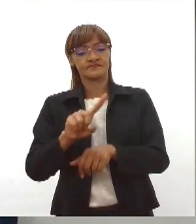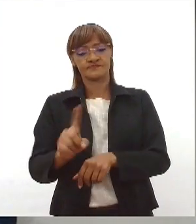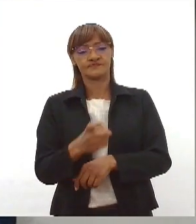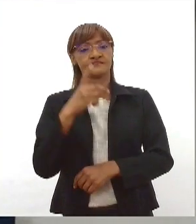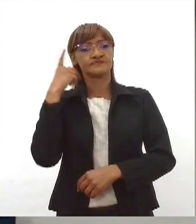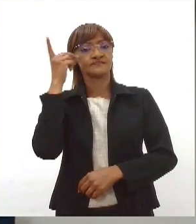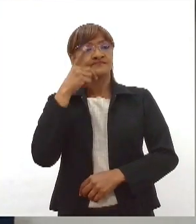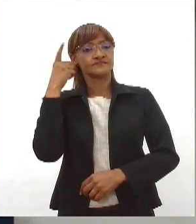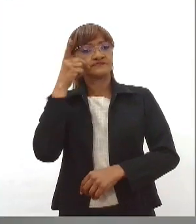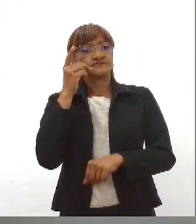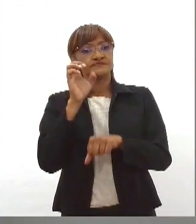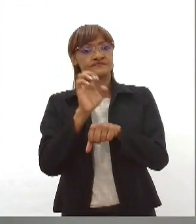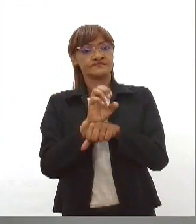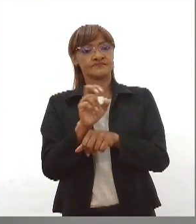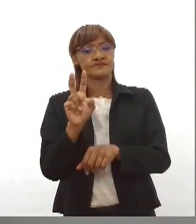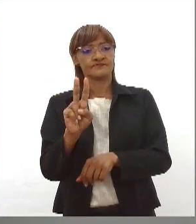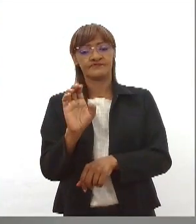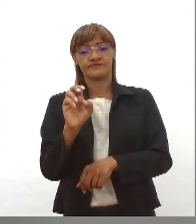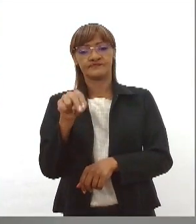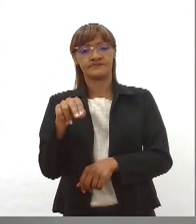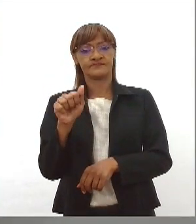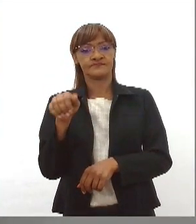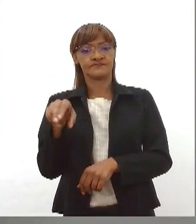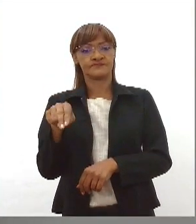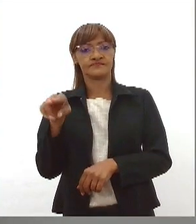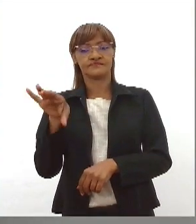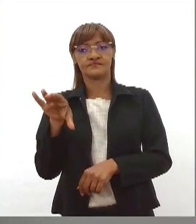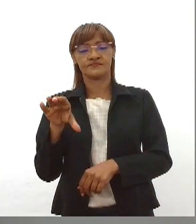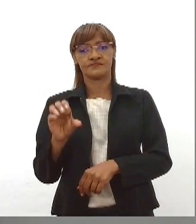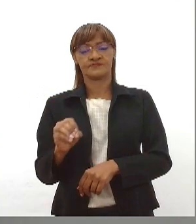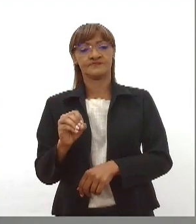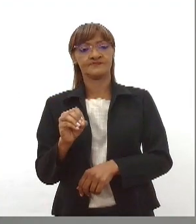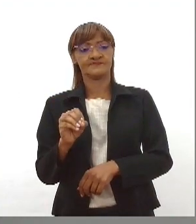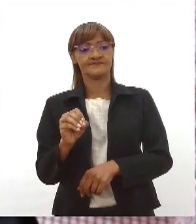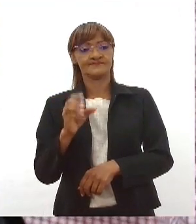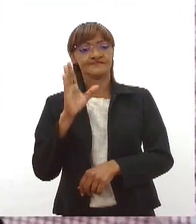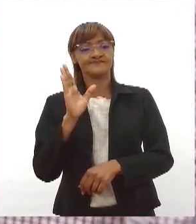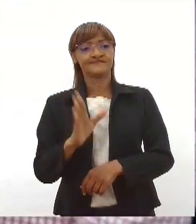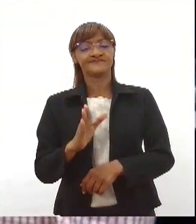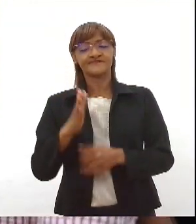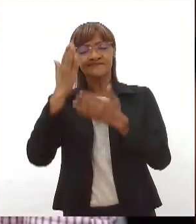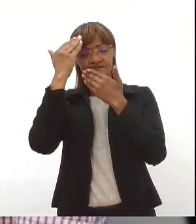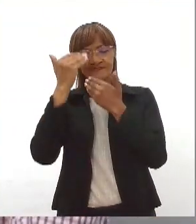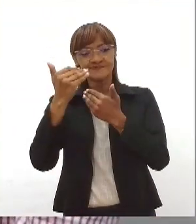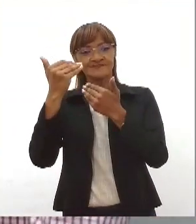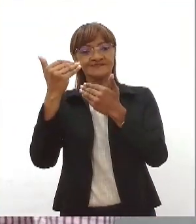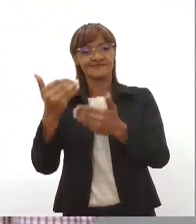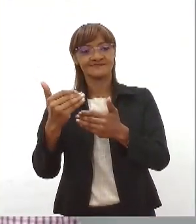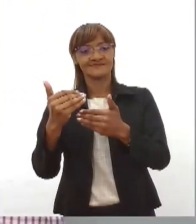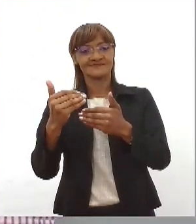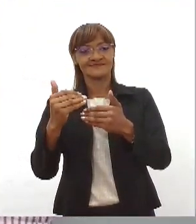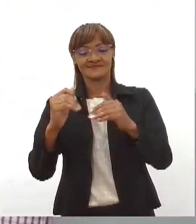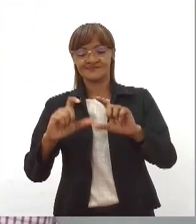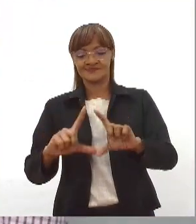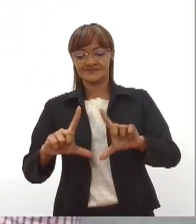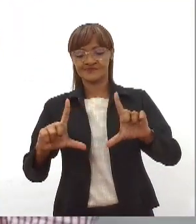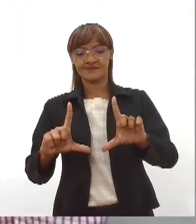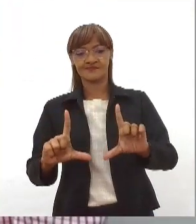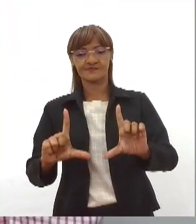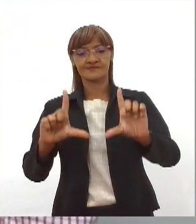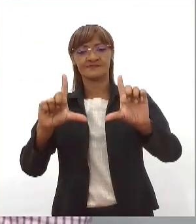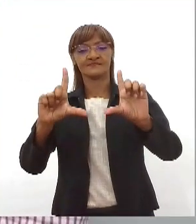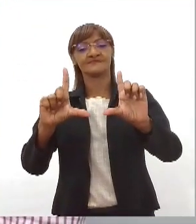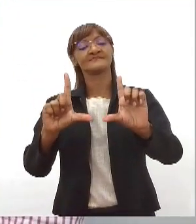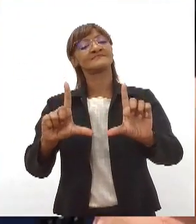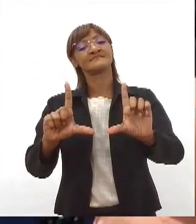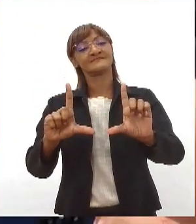Vinícius Fonseca fez questão de gravar o seu agradecimento e entregou a Luciana Bispo uma placa